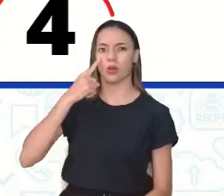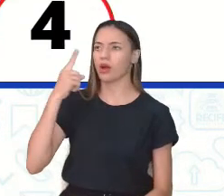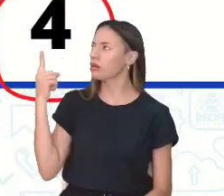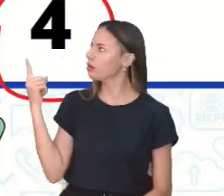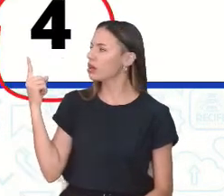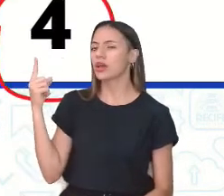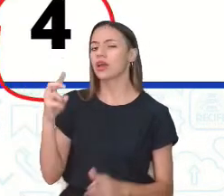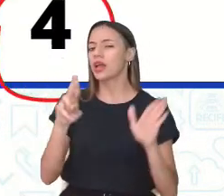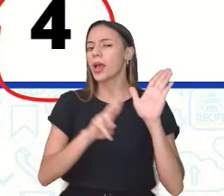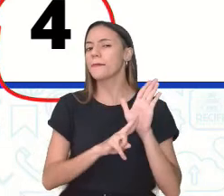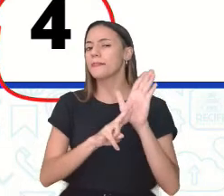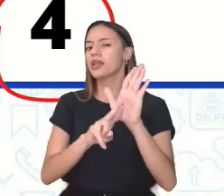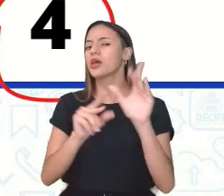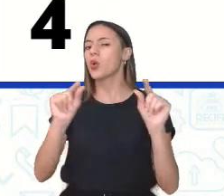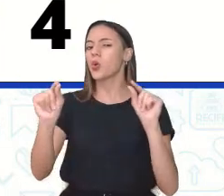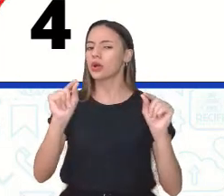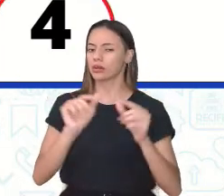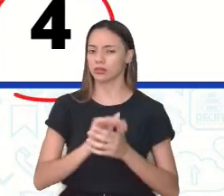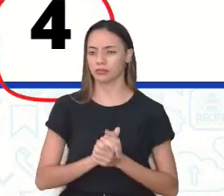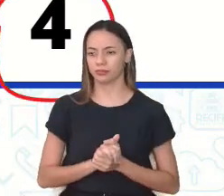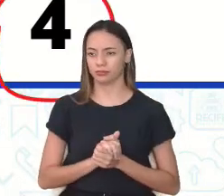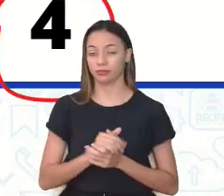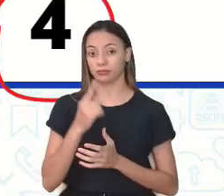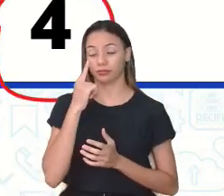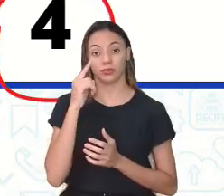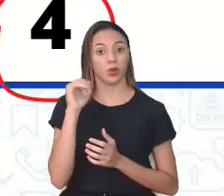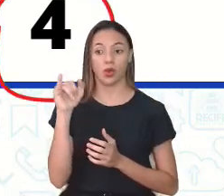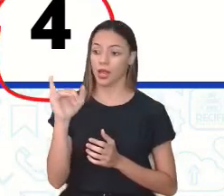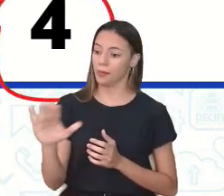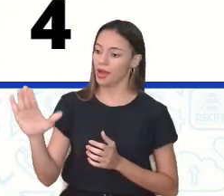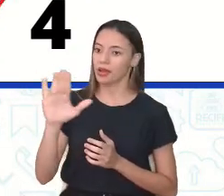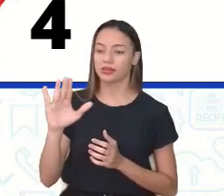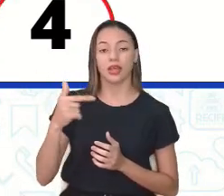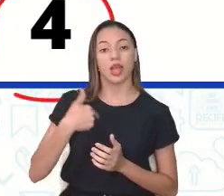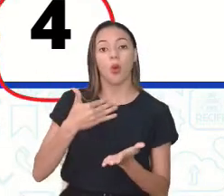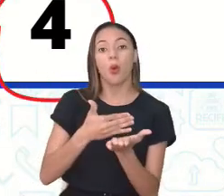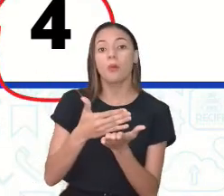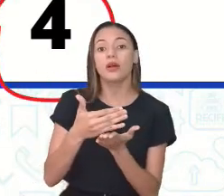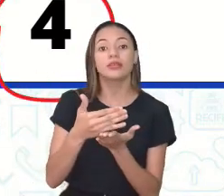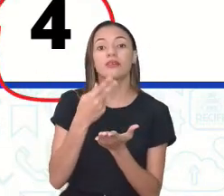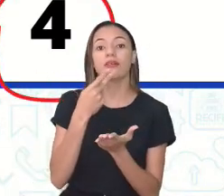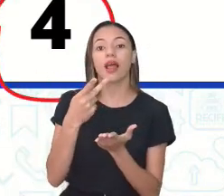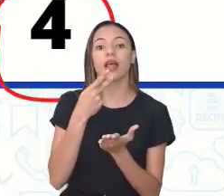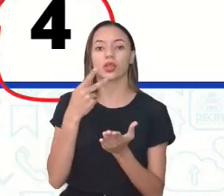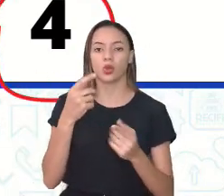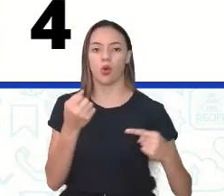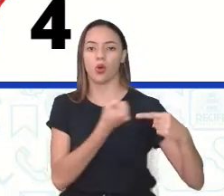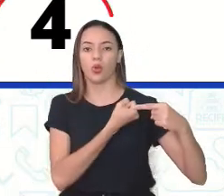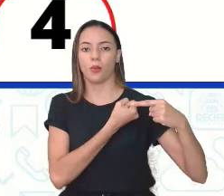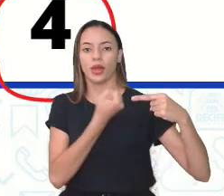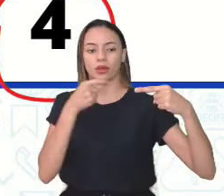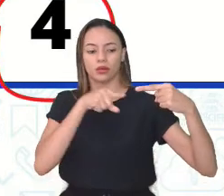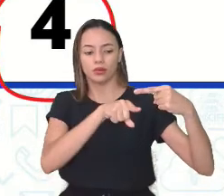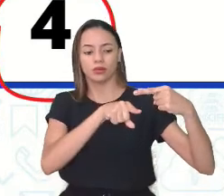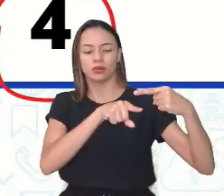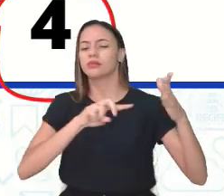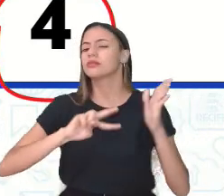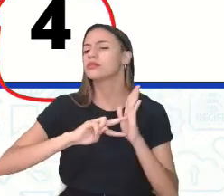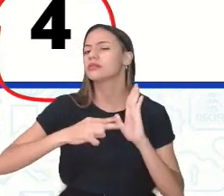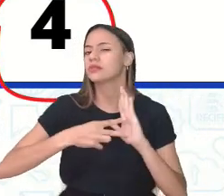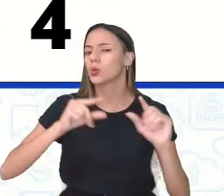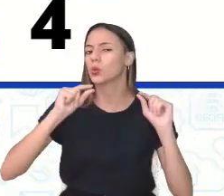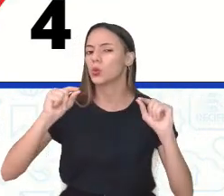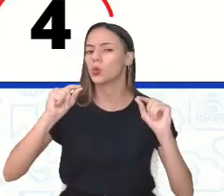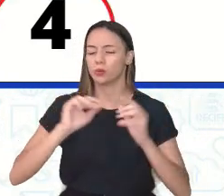Então, percebe o seguinte, ó, todas essas figuras, eu comecei pelo número de baixo. O que é que isso quer dizer? Isso quer dizer